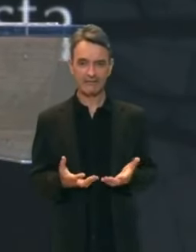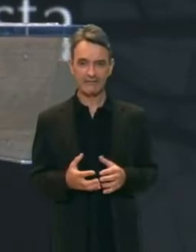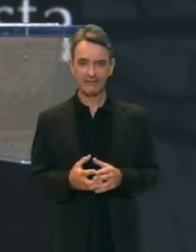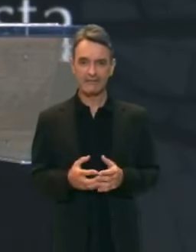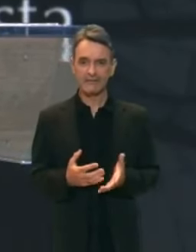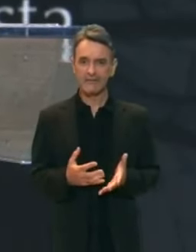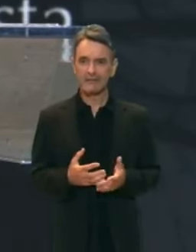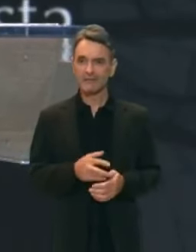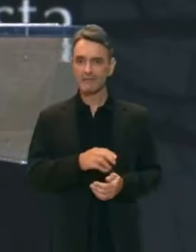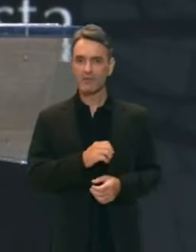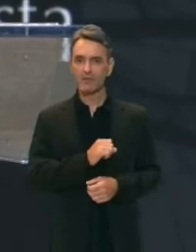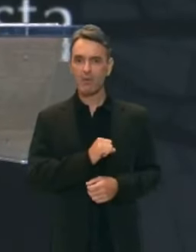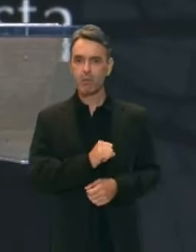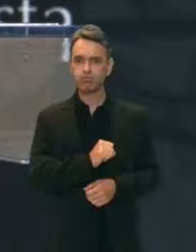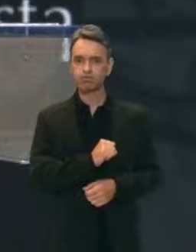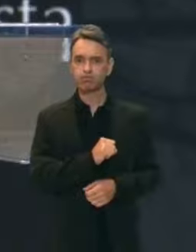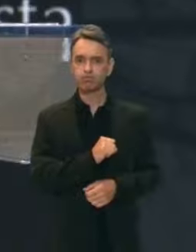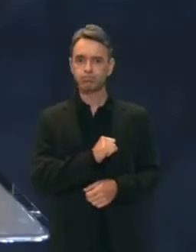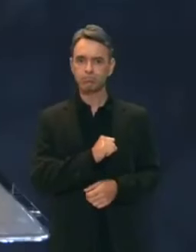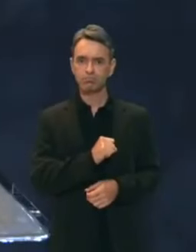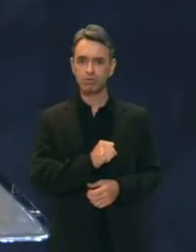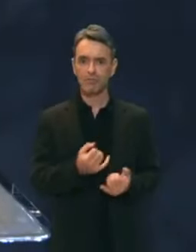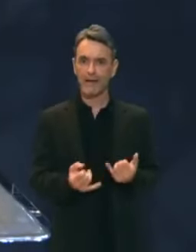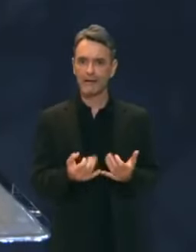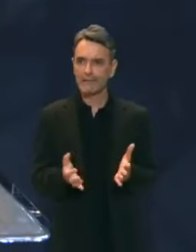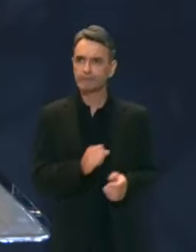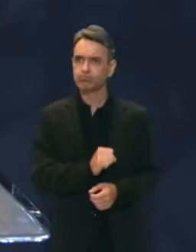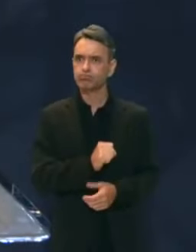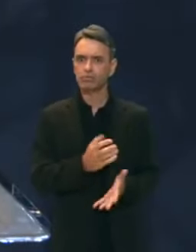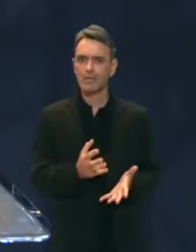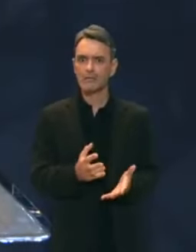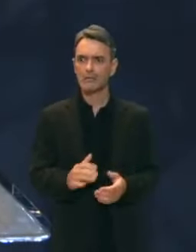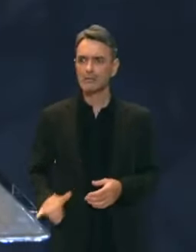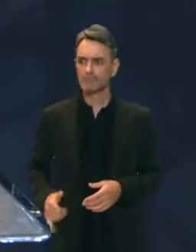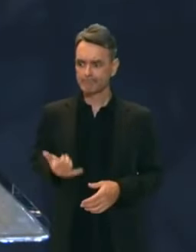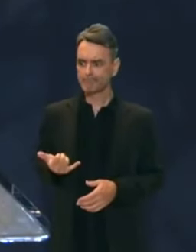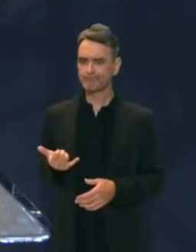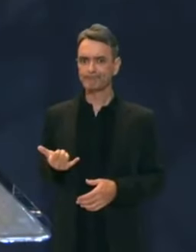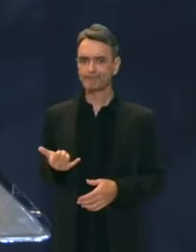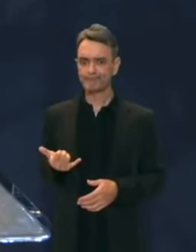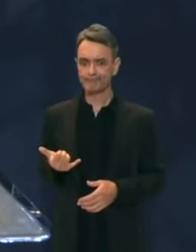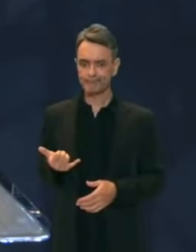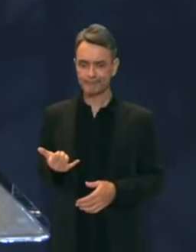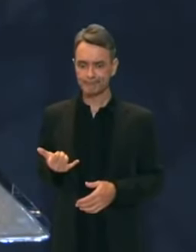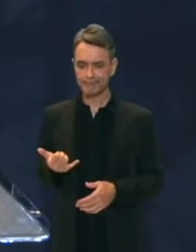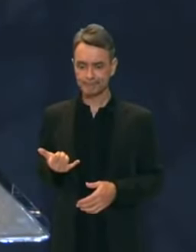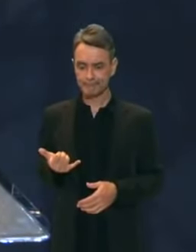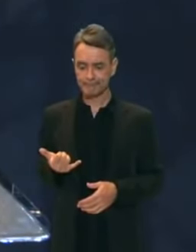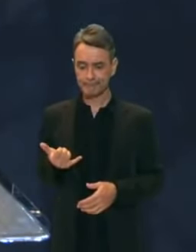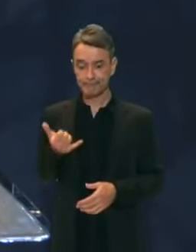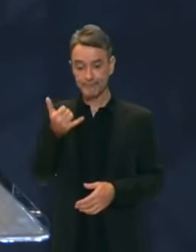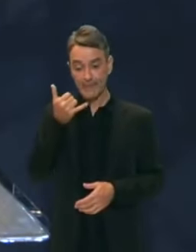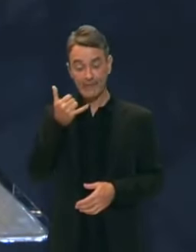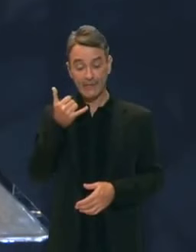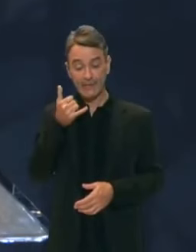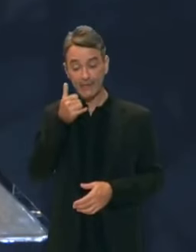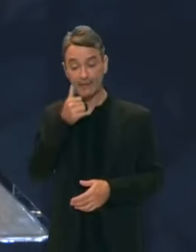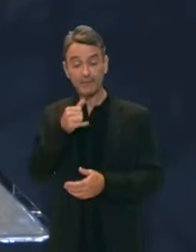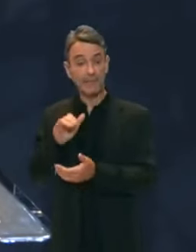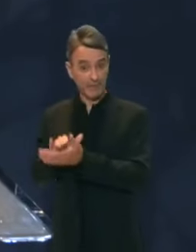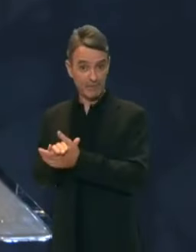Parece que o meu coração acelerou. Eu peguei o celular na hora e eu liguei para minha